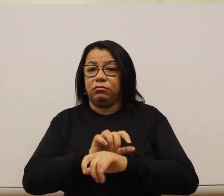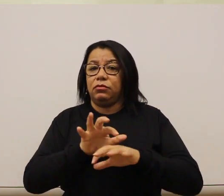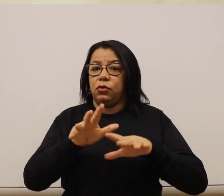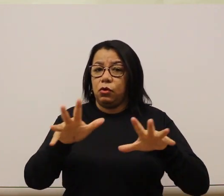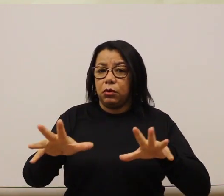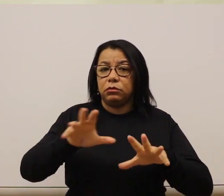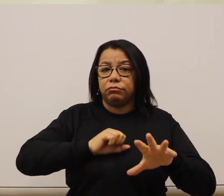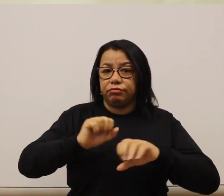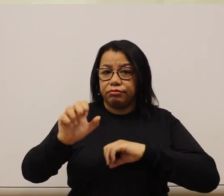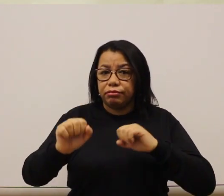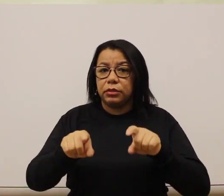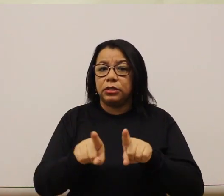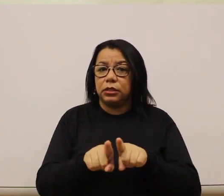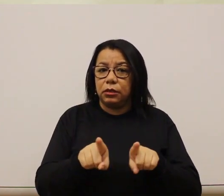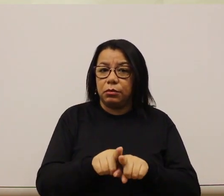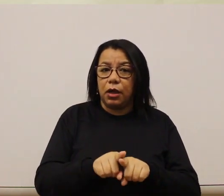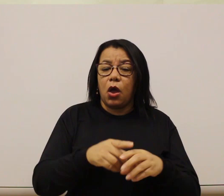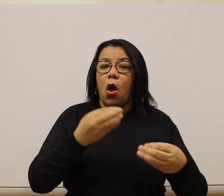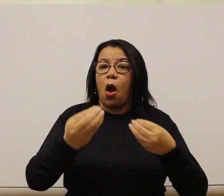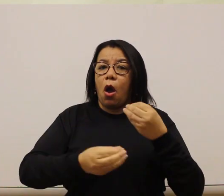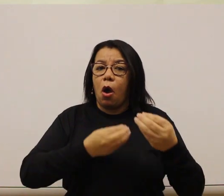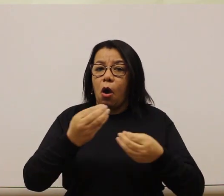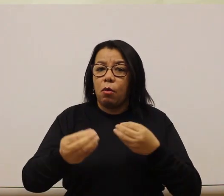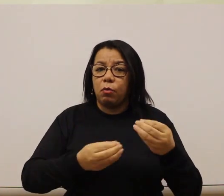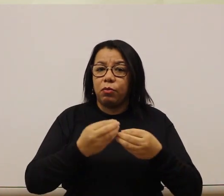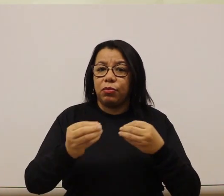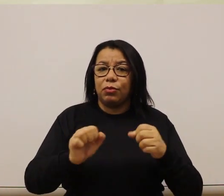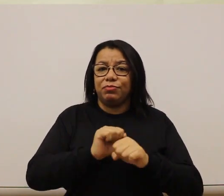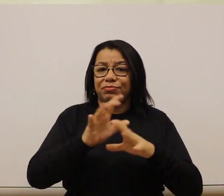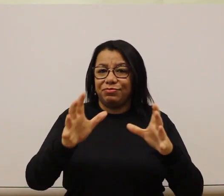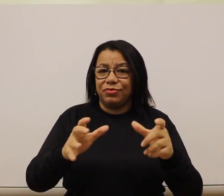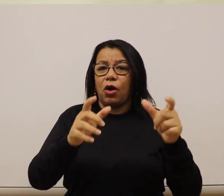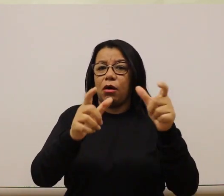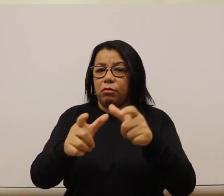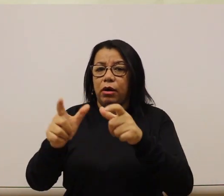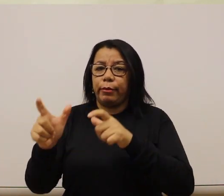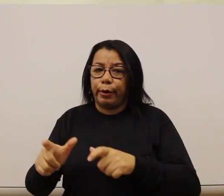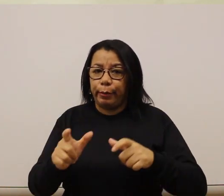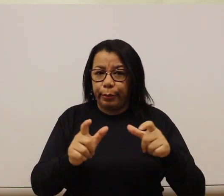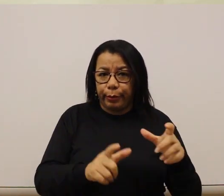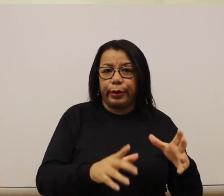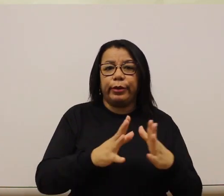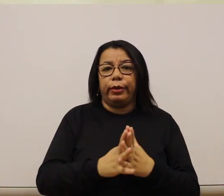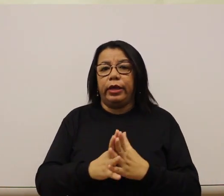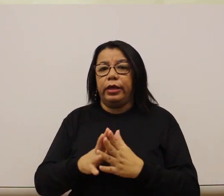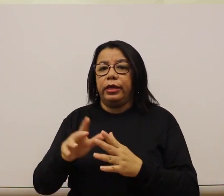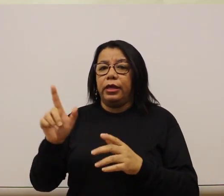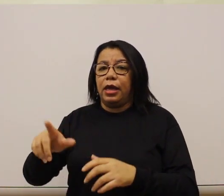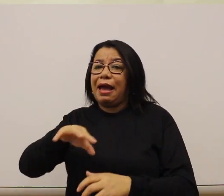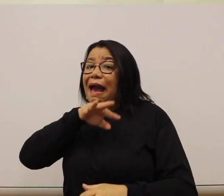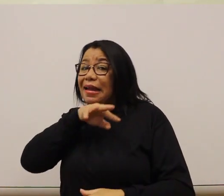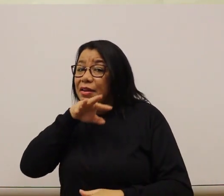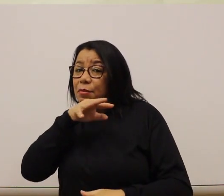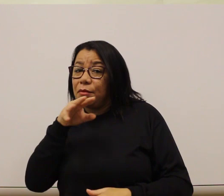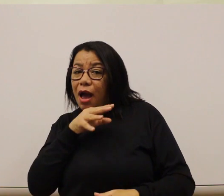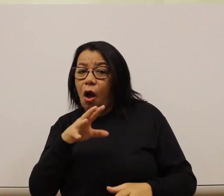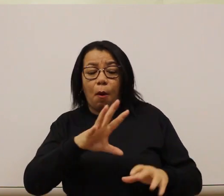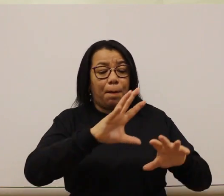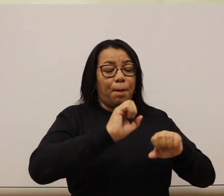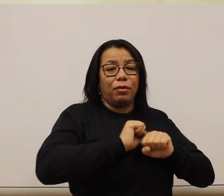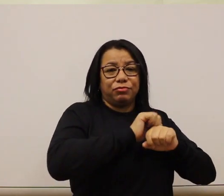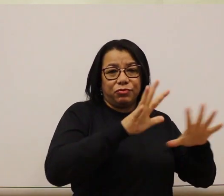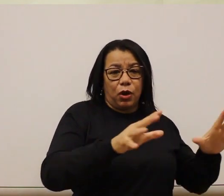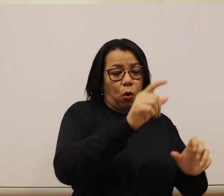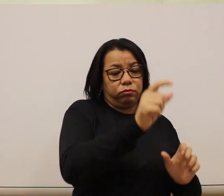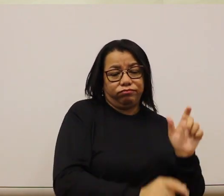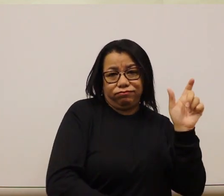2012. Sua transmissão também se deu de forma zoonótica, de animais para humanos.